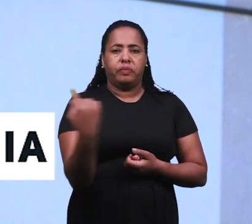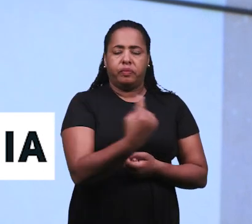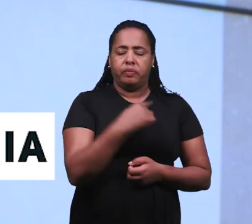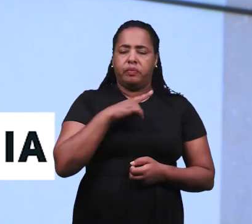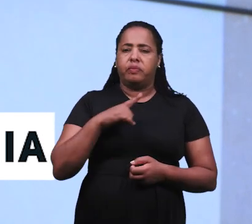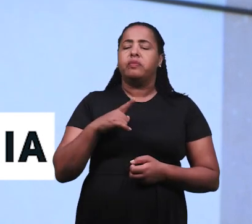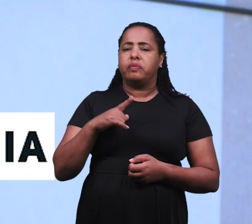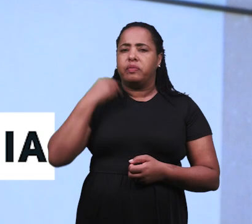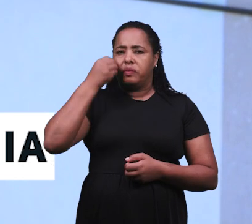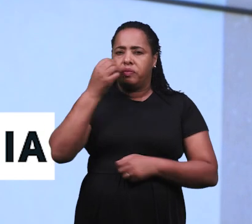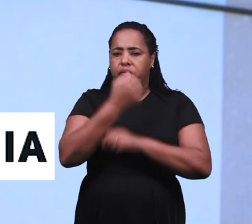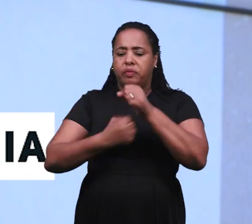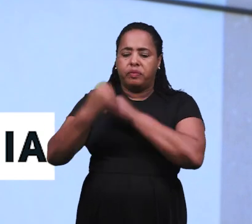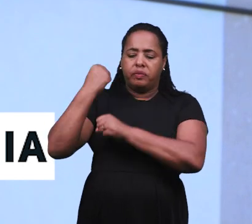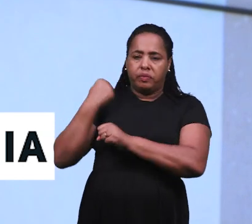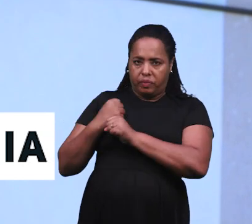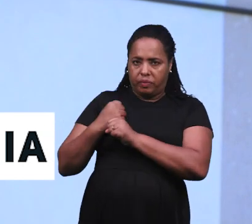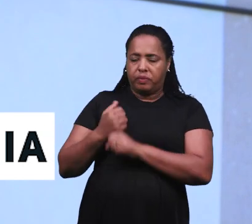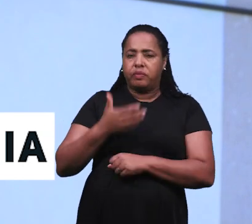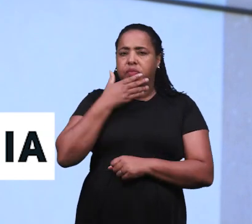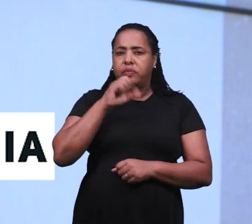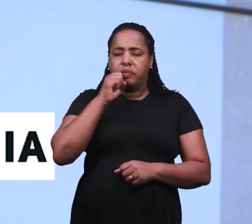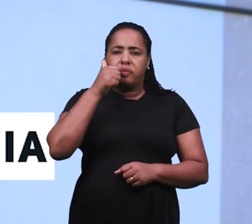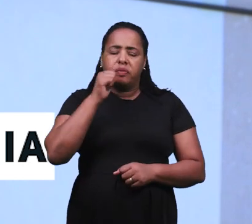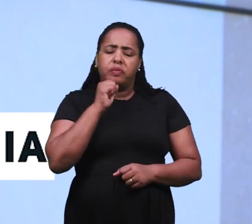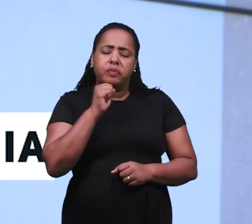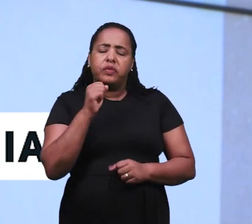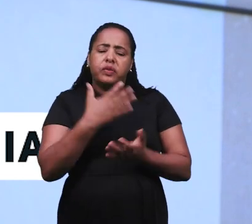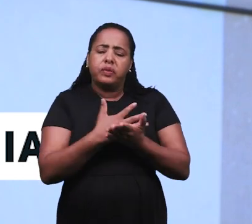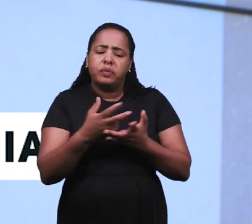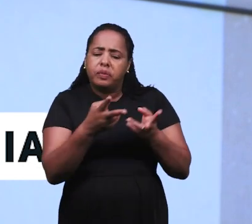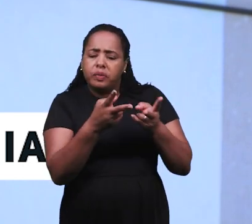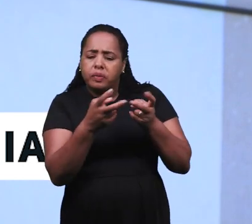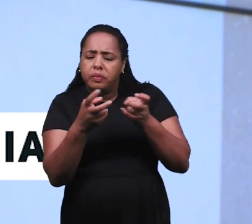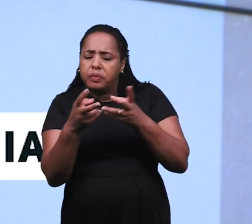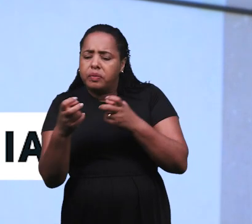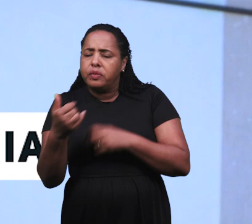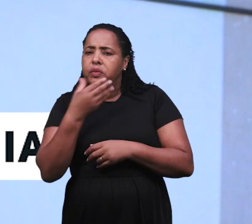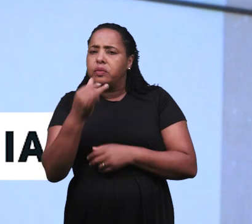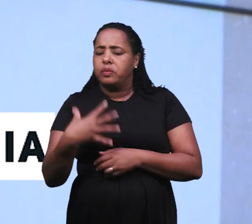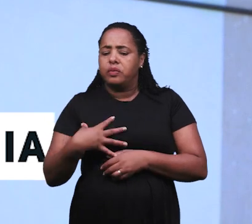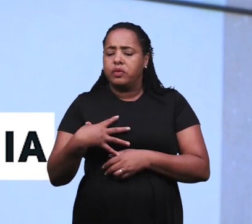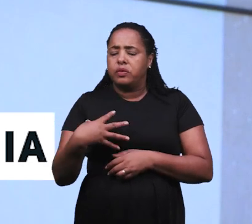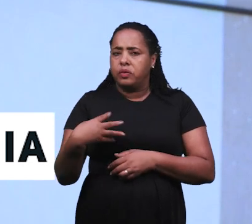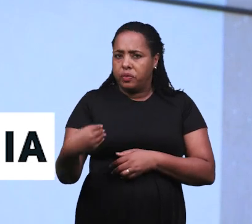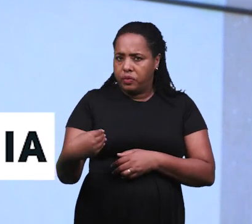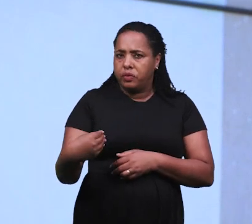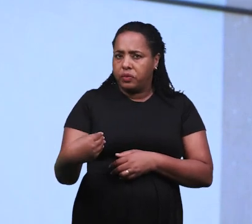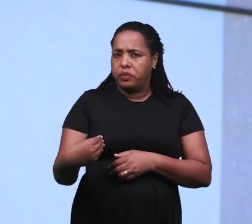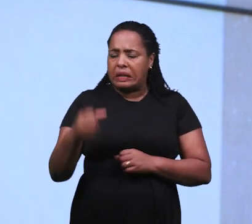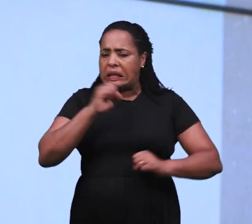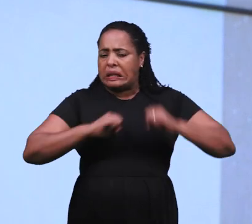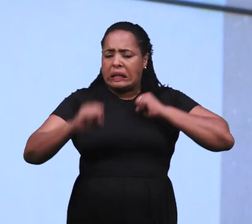último ano que os pais começaram a reparar que o filho, ele estava